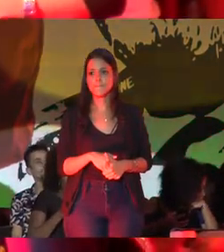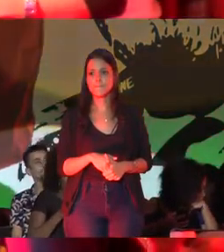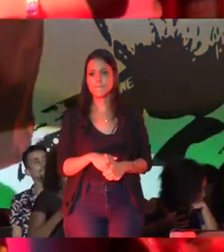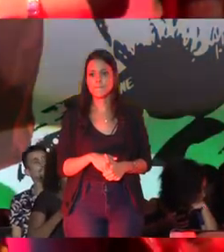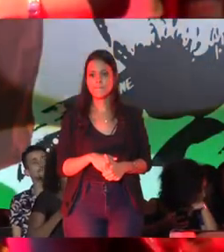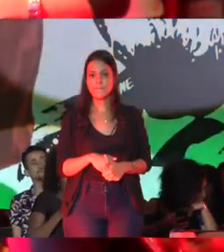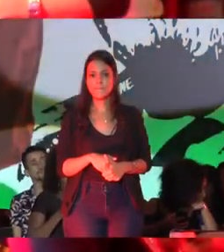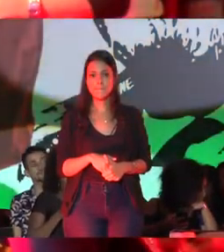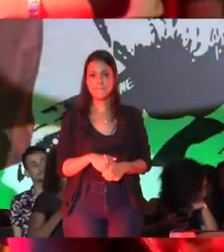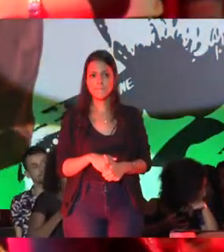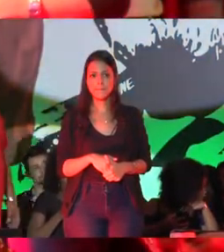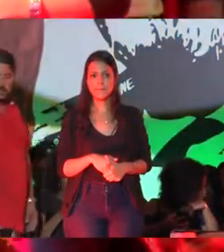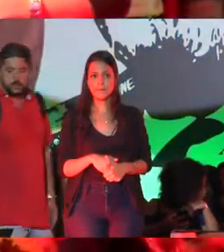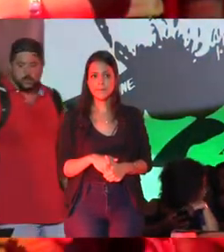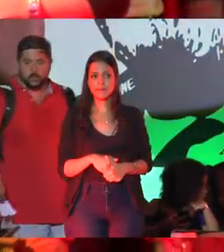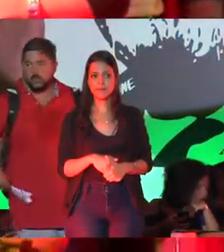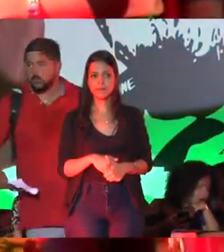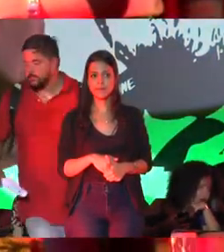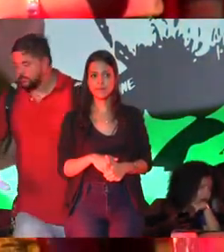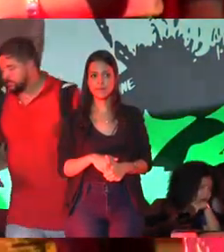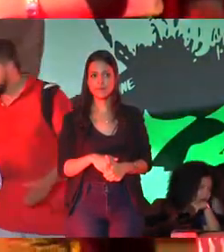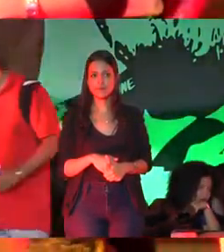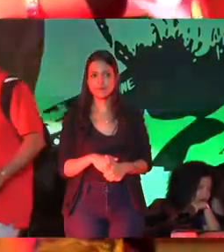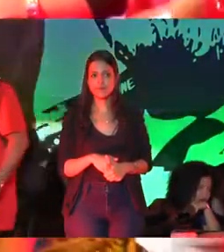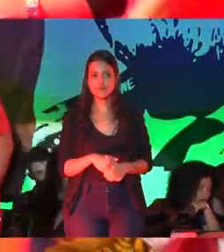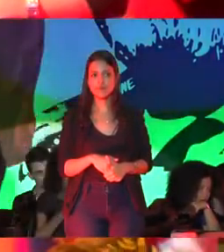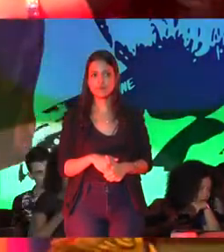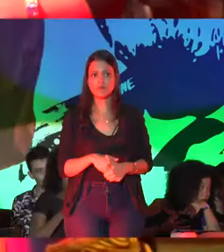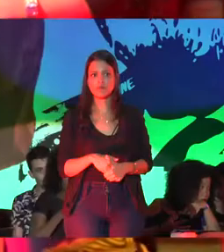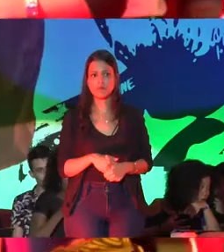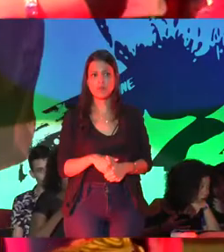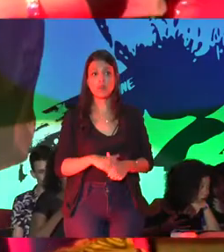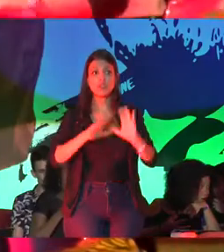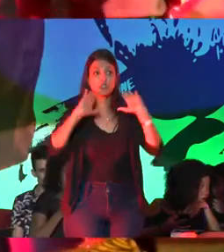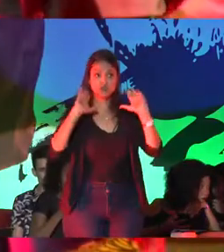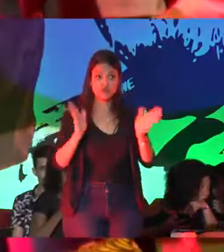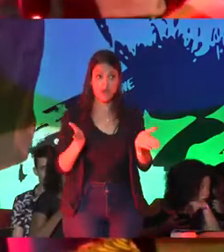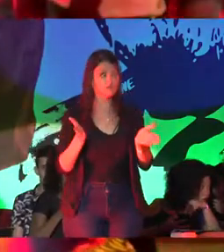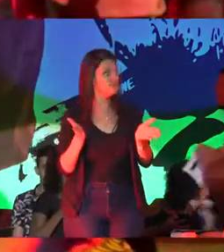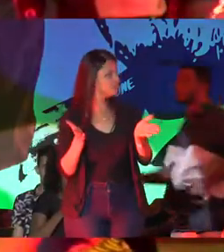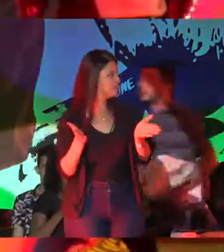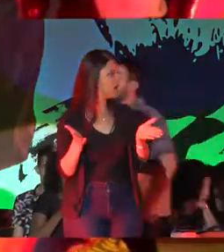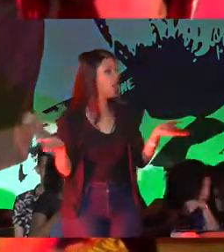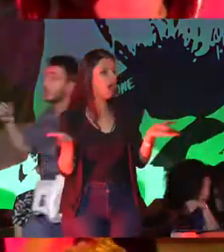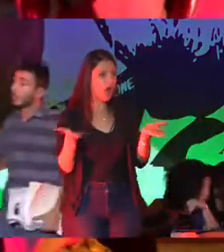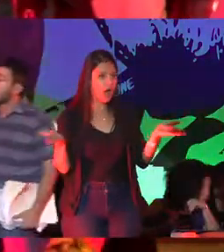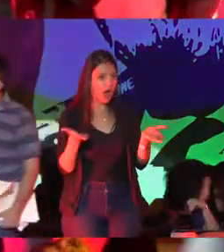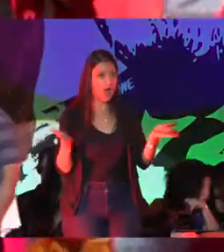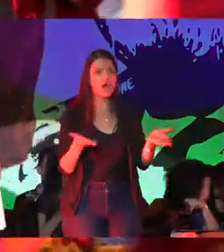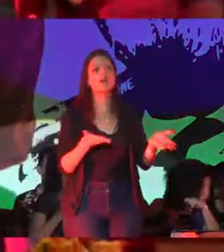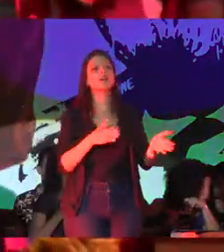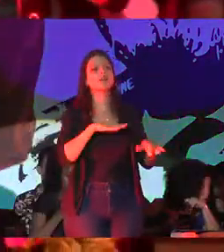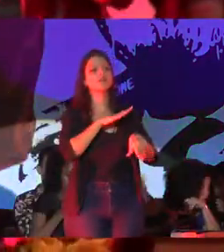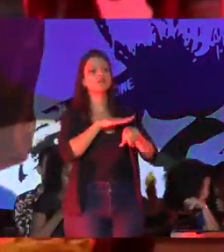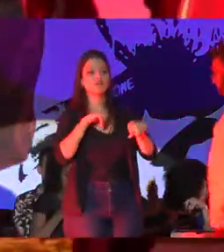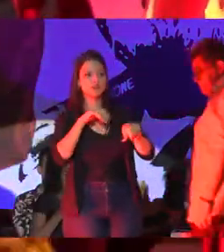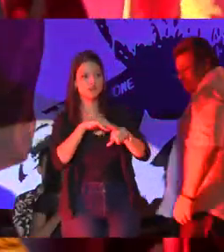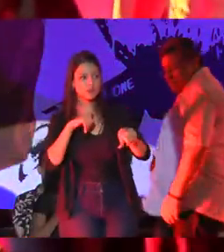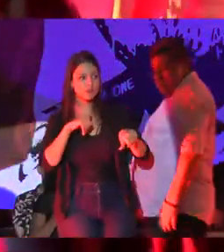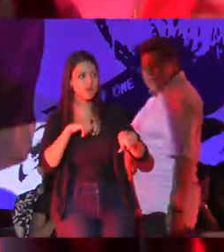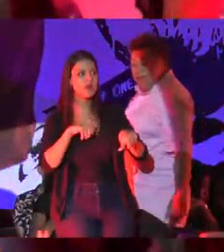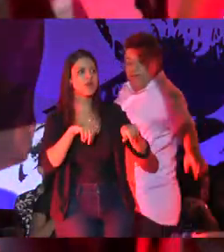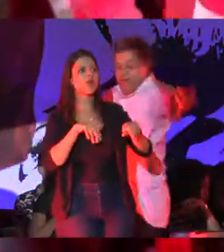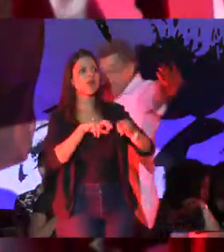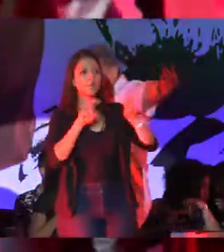Depois dessa introdução, nós queremos dar início à composição